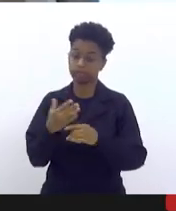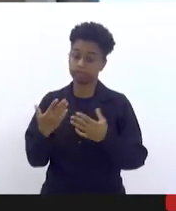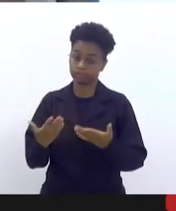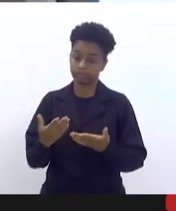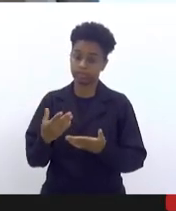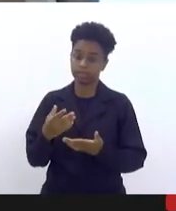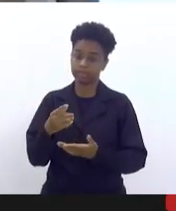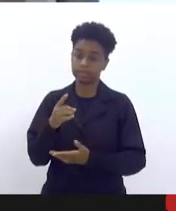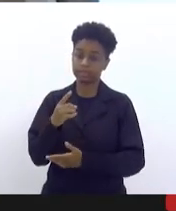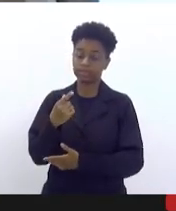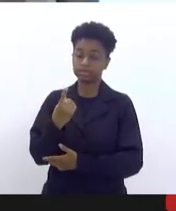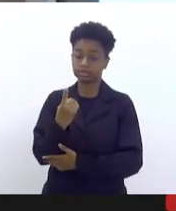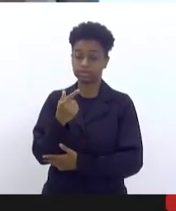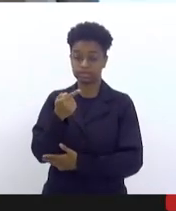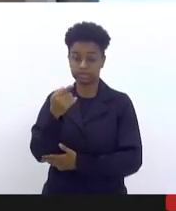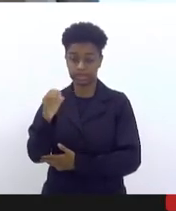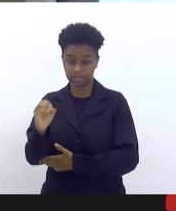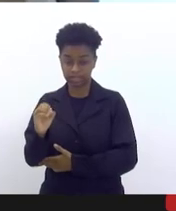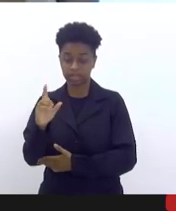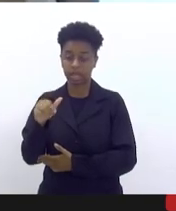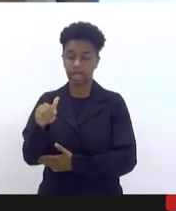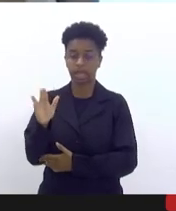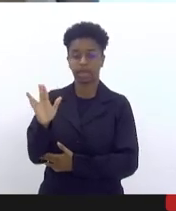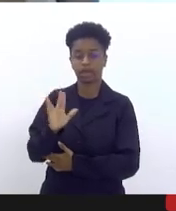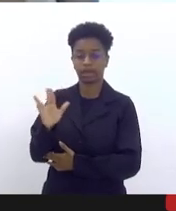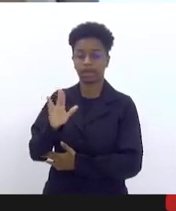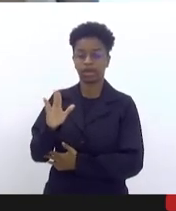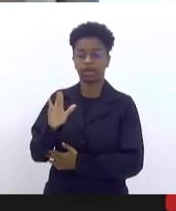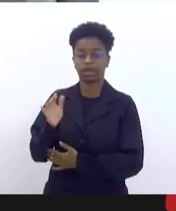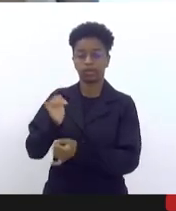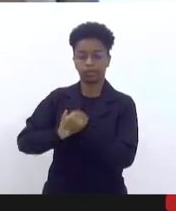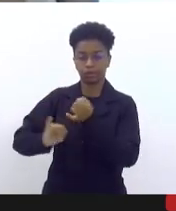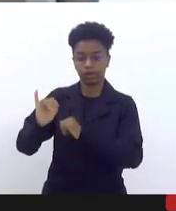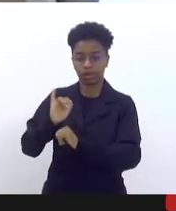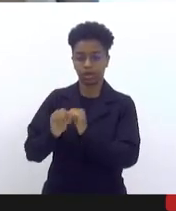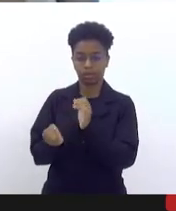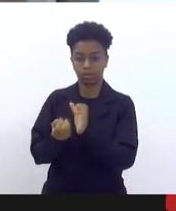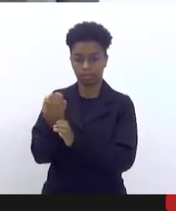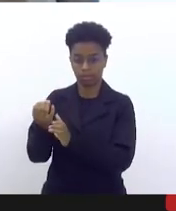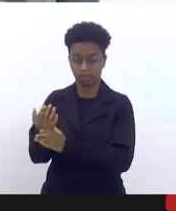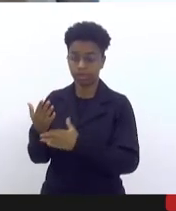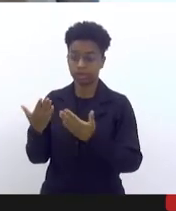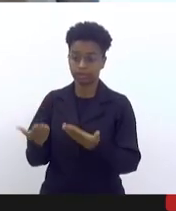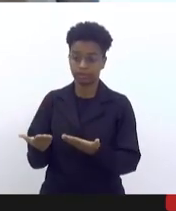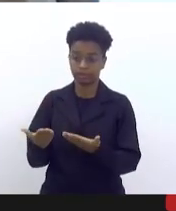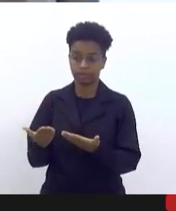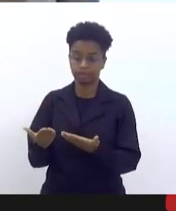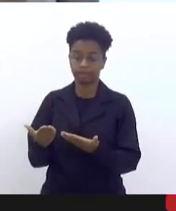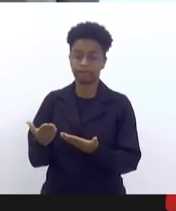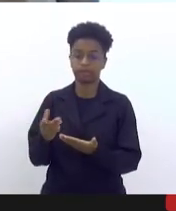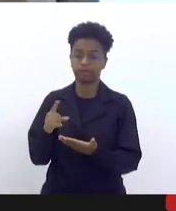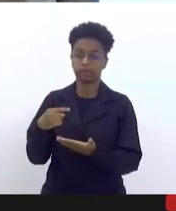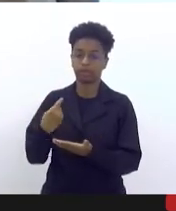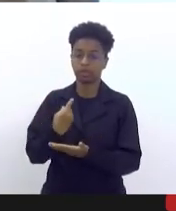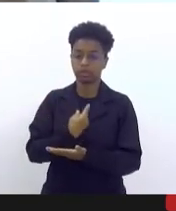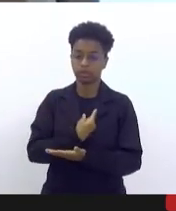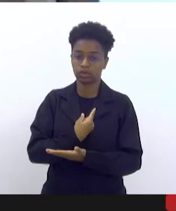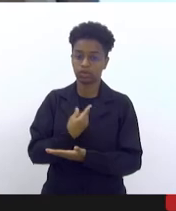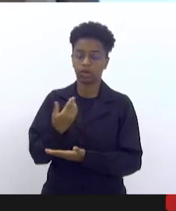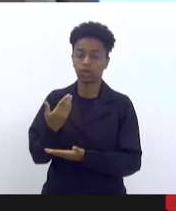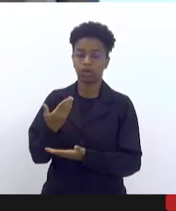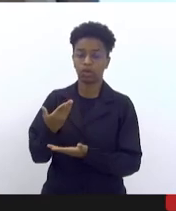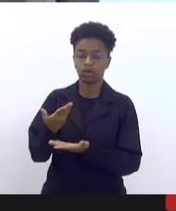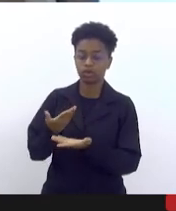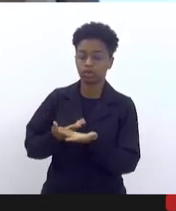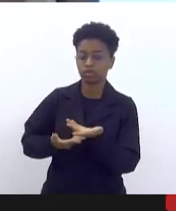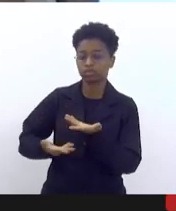70 delas são canabinoide sintéticos então a gente tá lidando com uma com